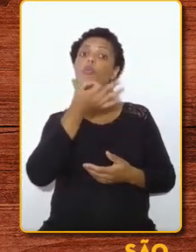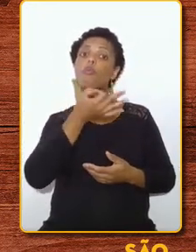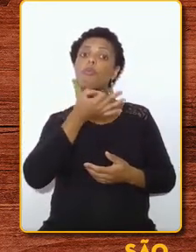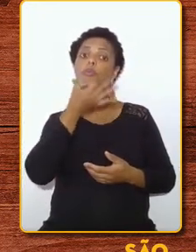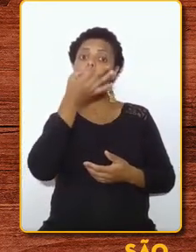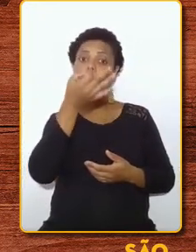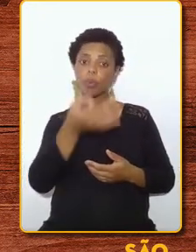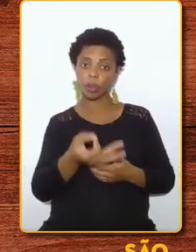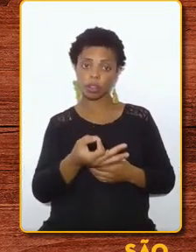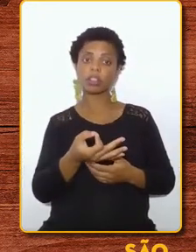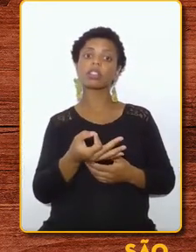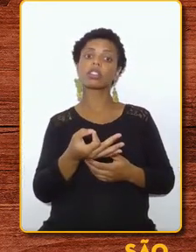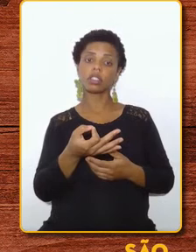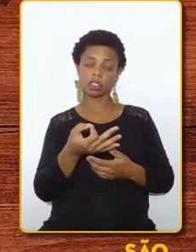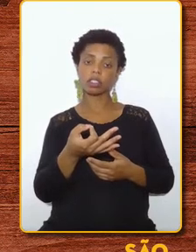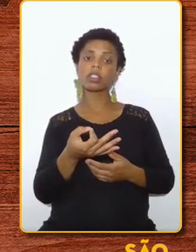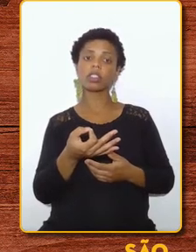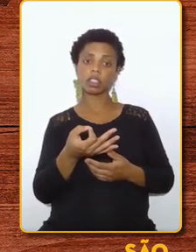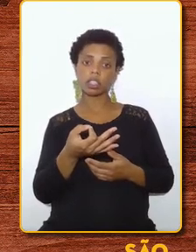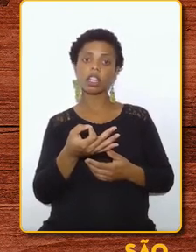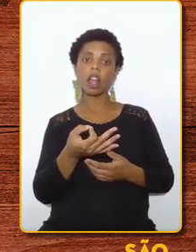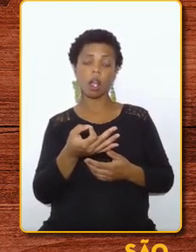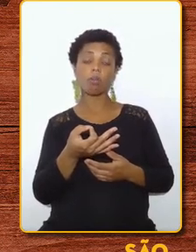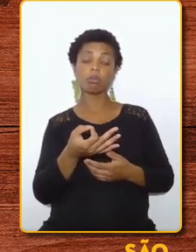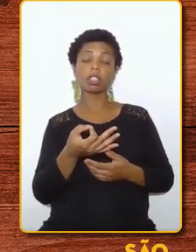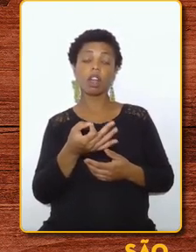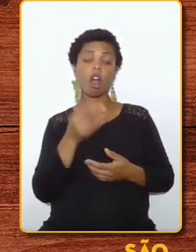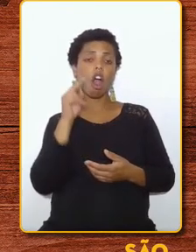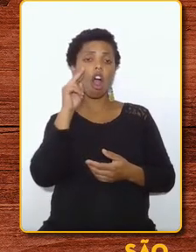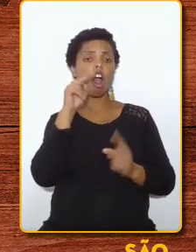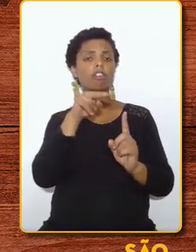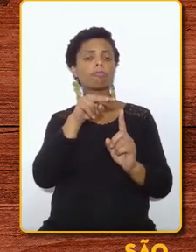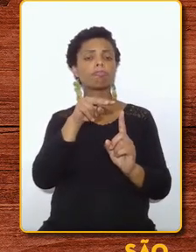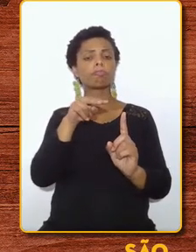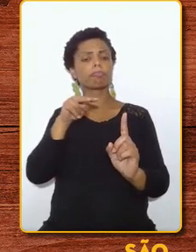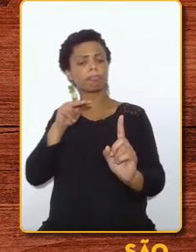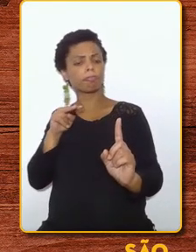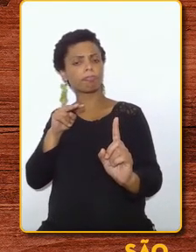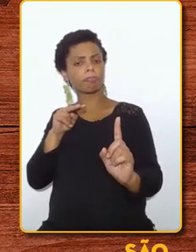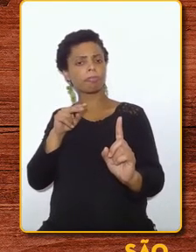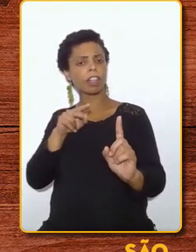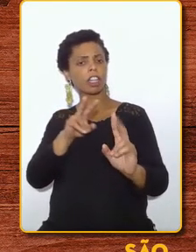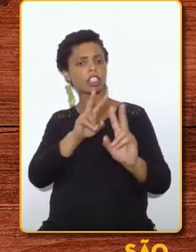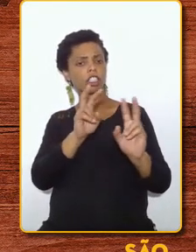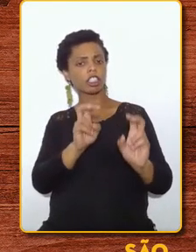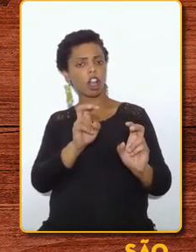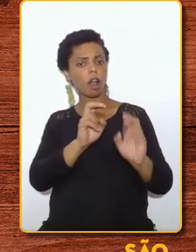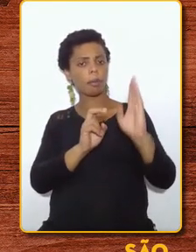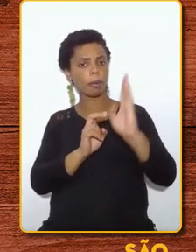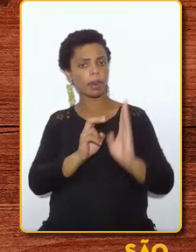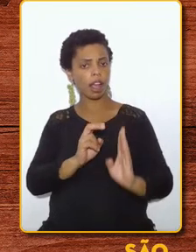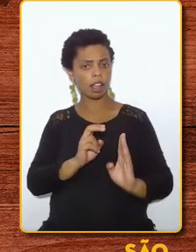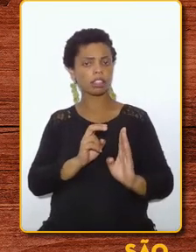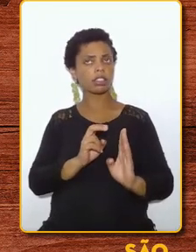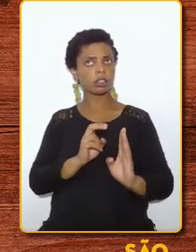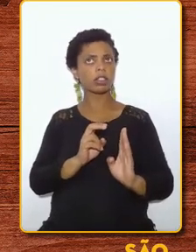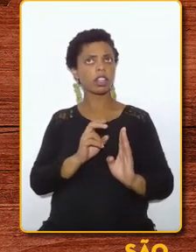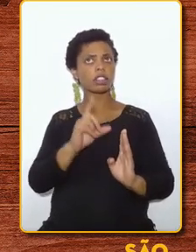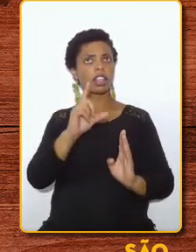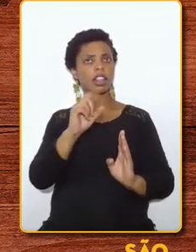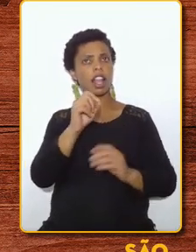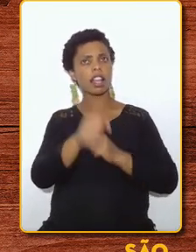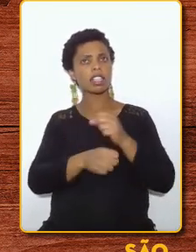inclusive de olhar um pouco distante do Brasil, nesse pelo menos 10, 15 anos que eu tive fora